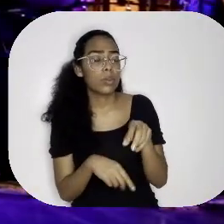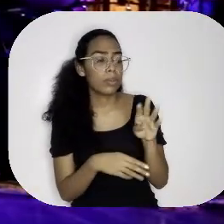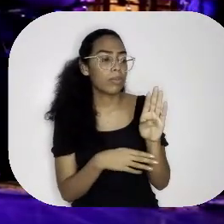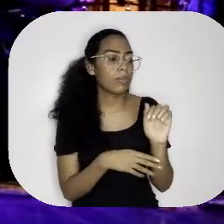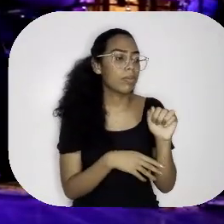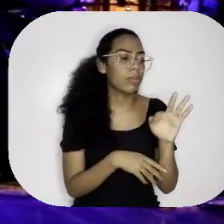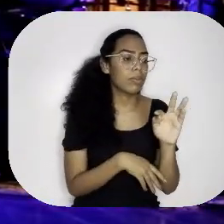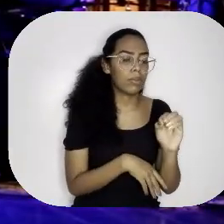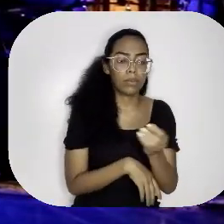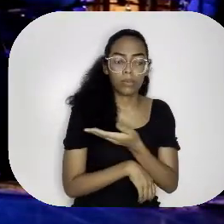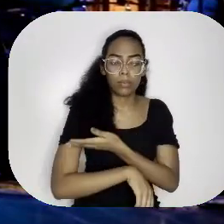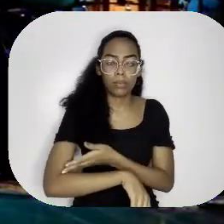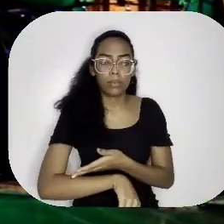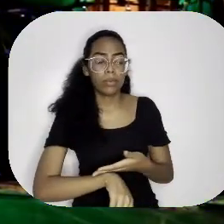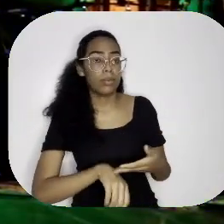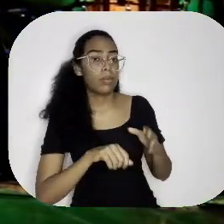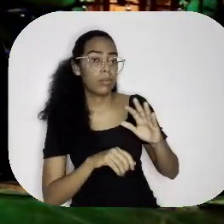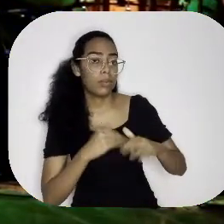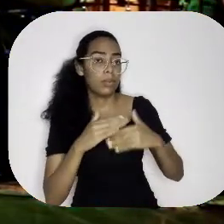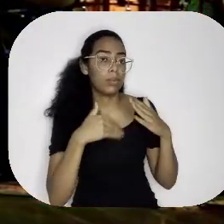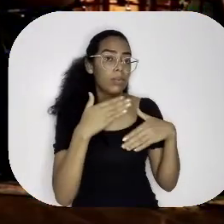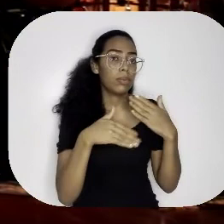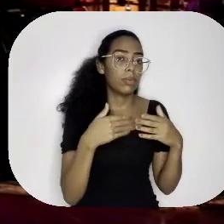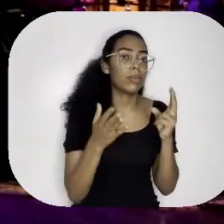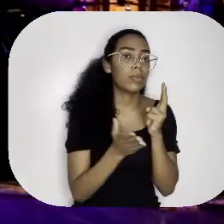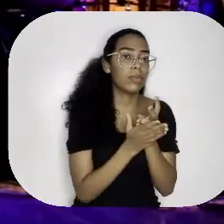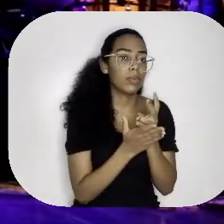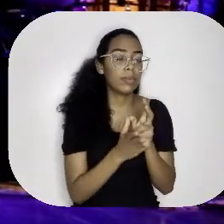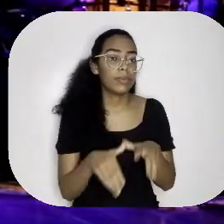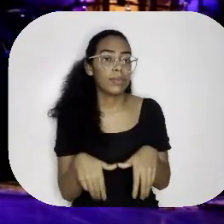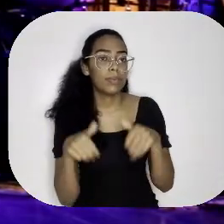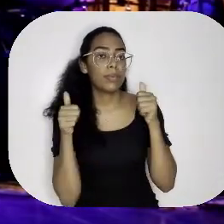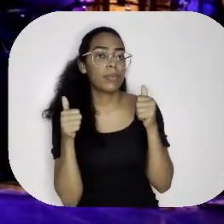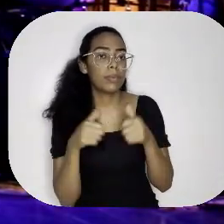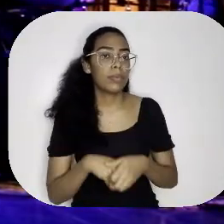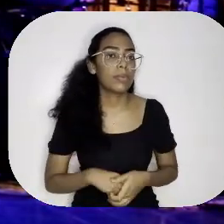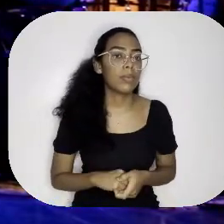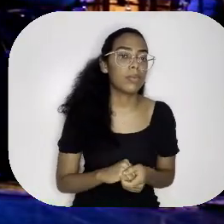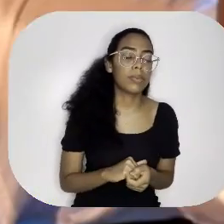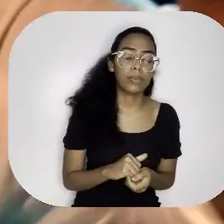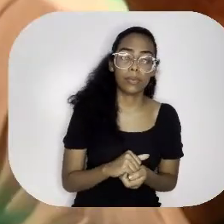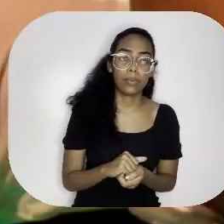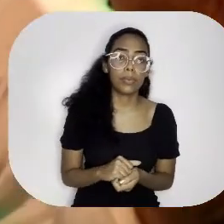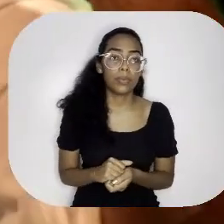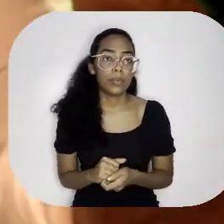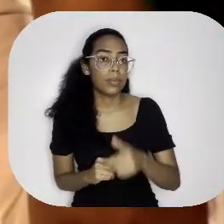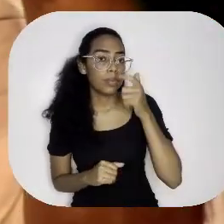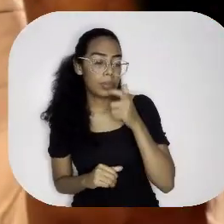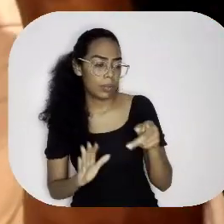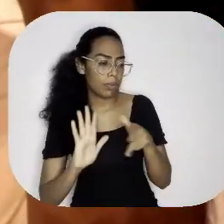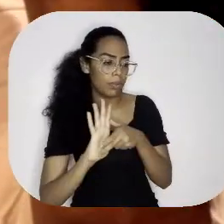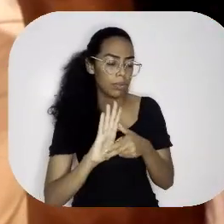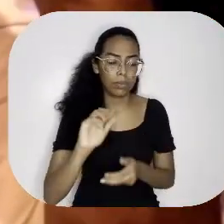banto de bandeira branca pra evoluir e sempre melhorar. Vocês usar a